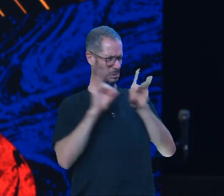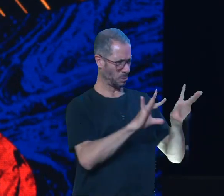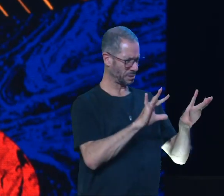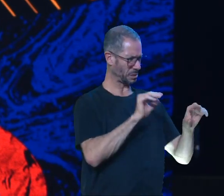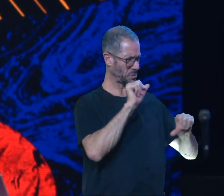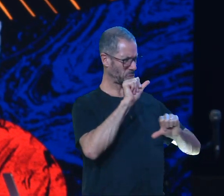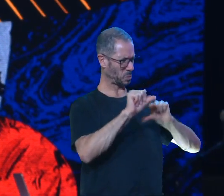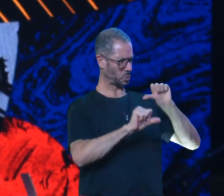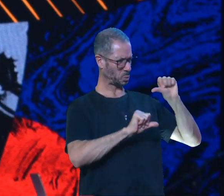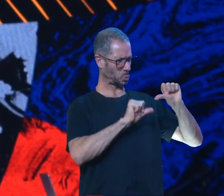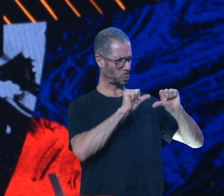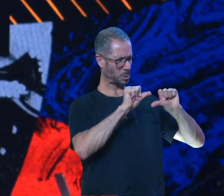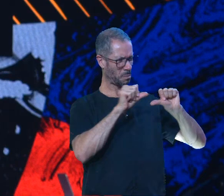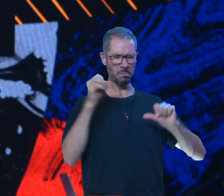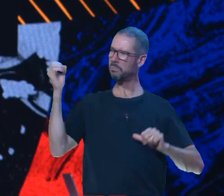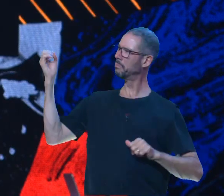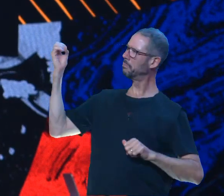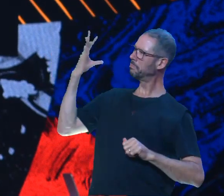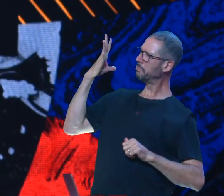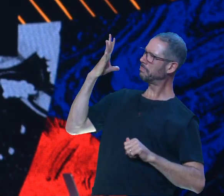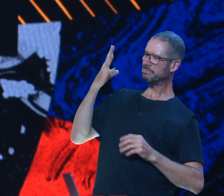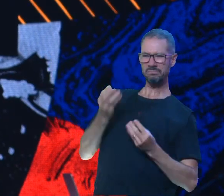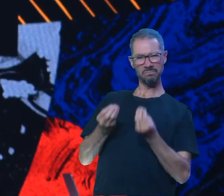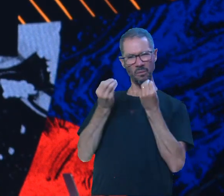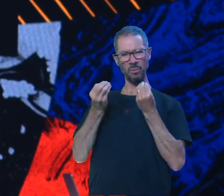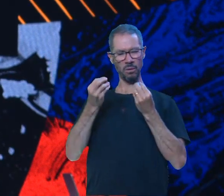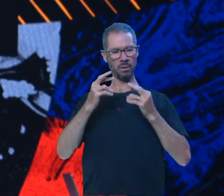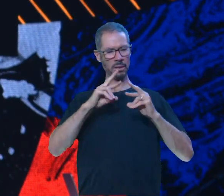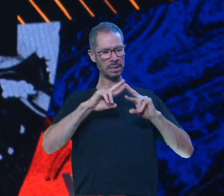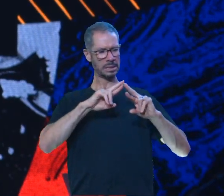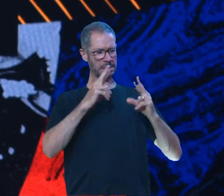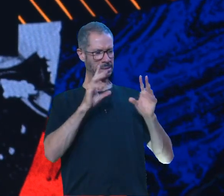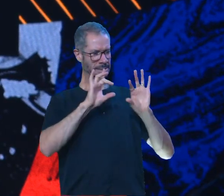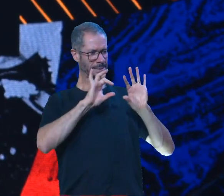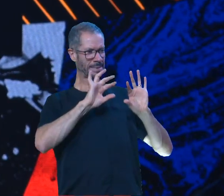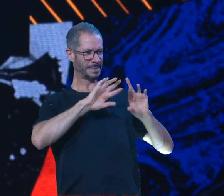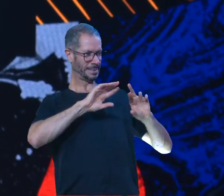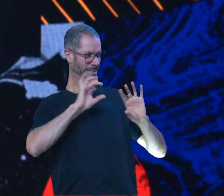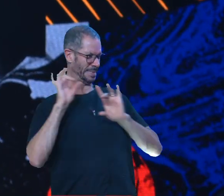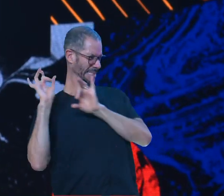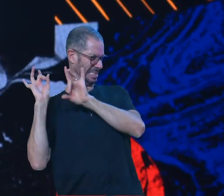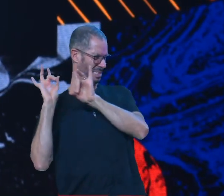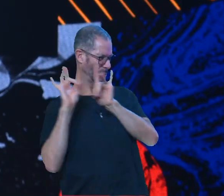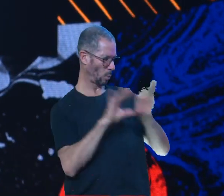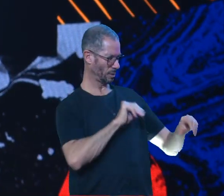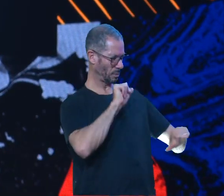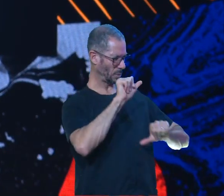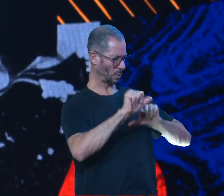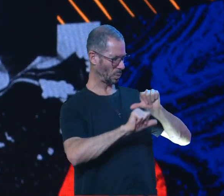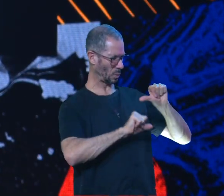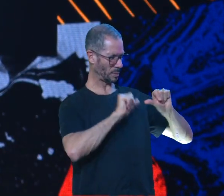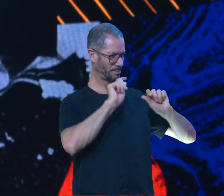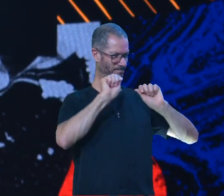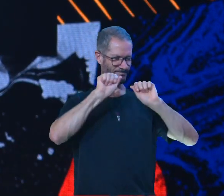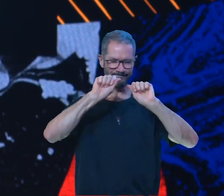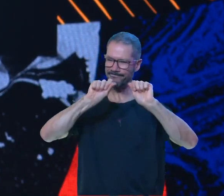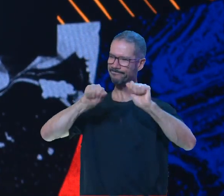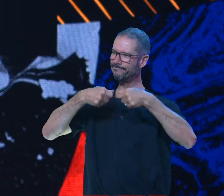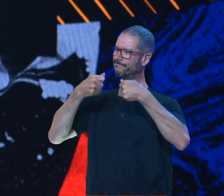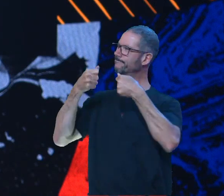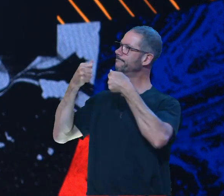se tornar uma bênção? A renúncia se torna uma bênção todas as vezes em que eu entrego algo para o